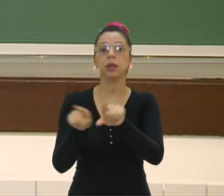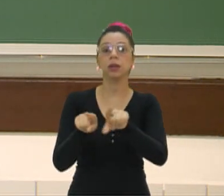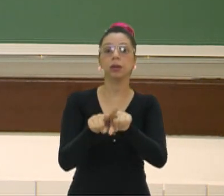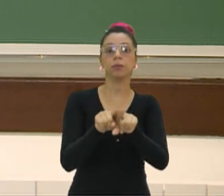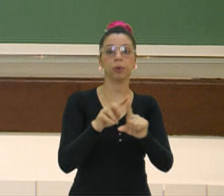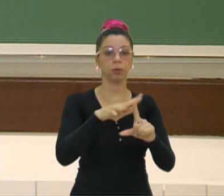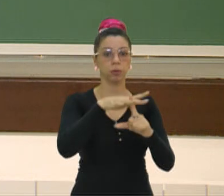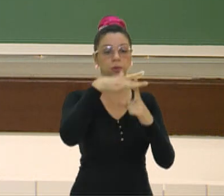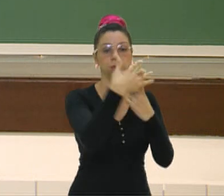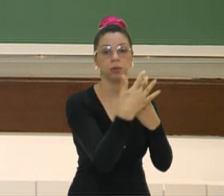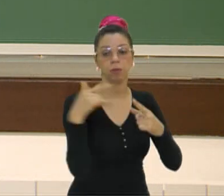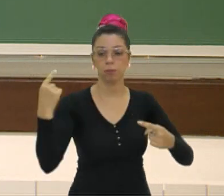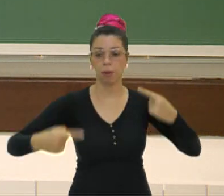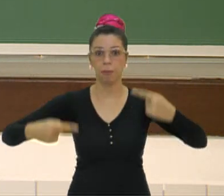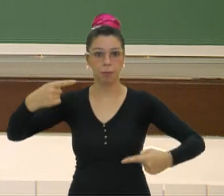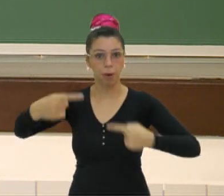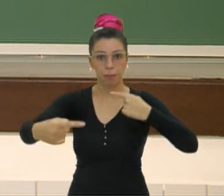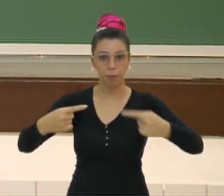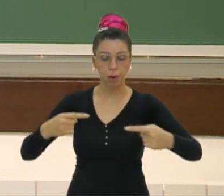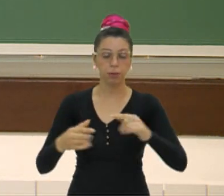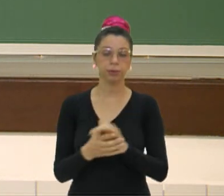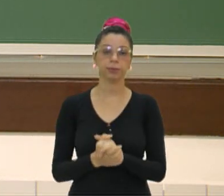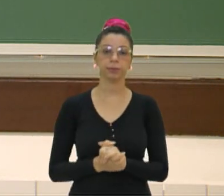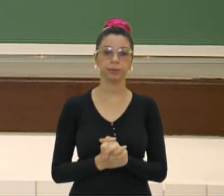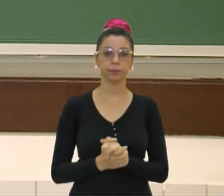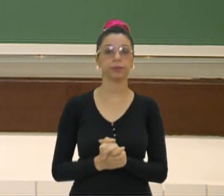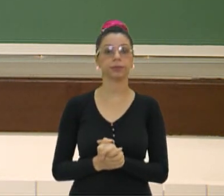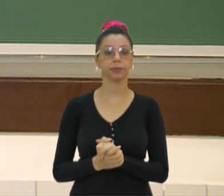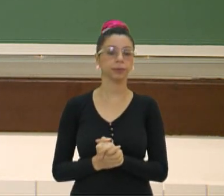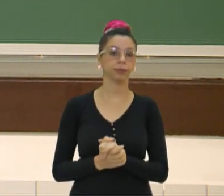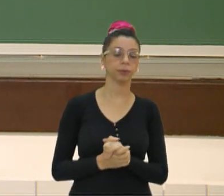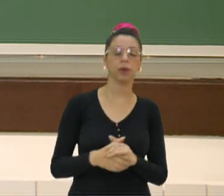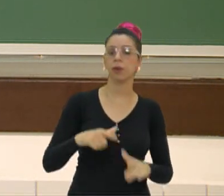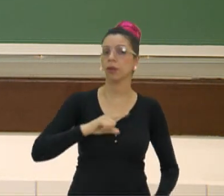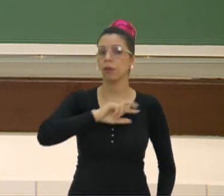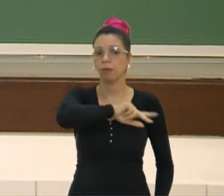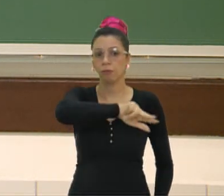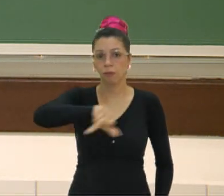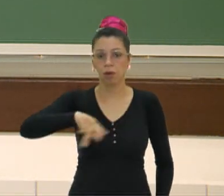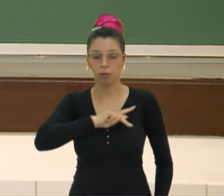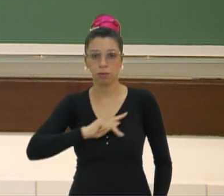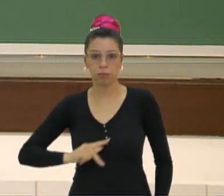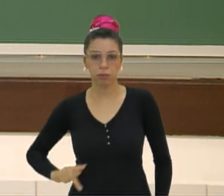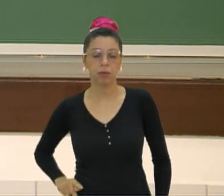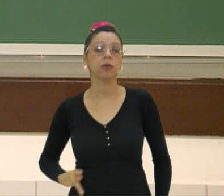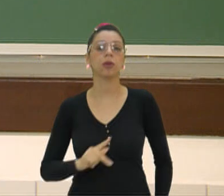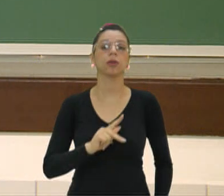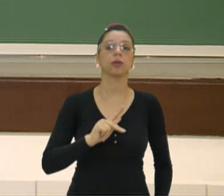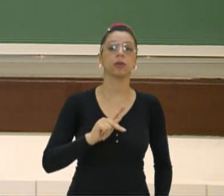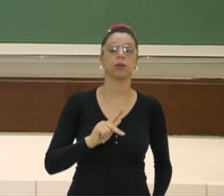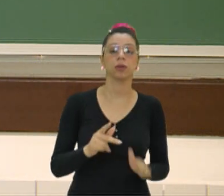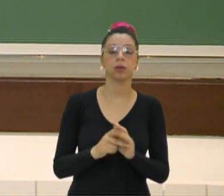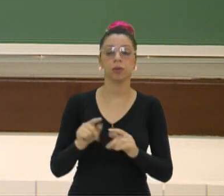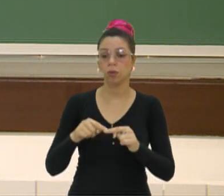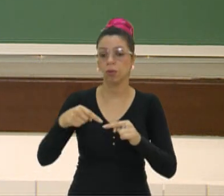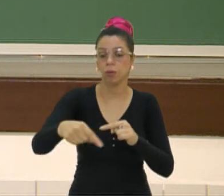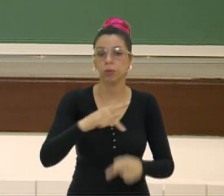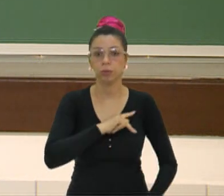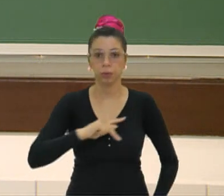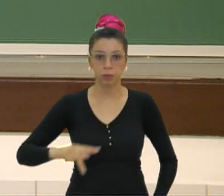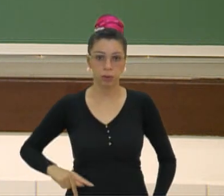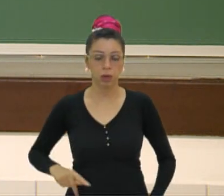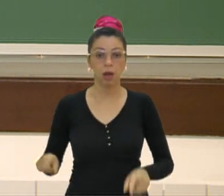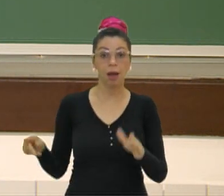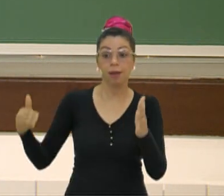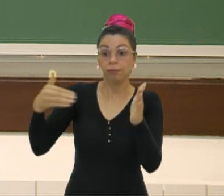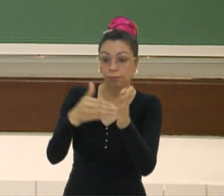governo Vargas e nos próximos, o Juscelino, o João Goulart, o Jânio Quadros, todos esses próximos presidentes, até os